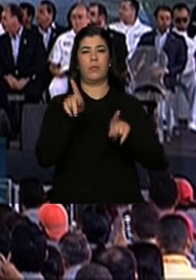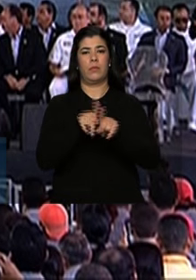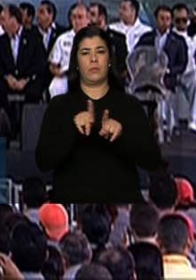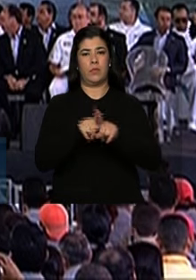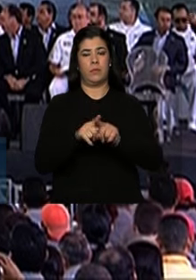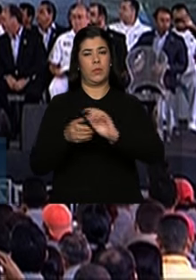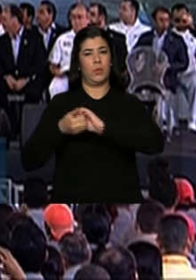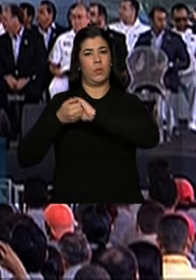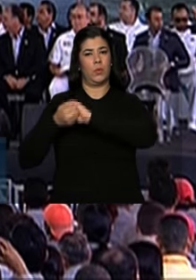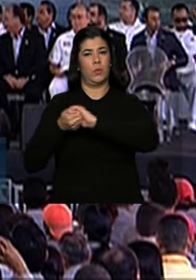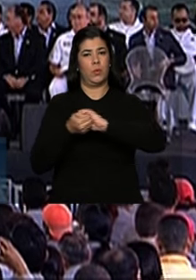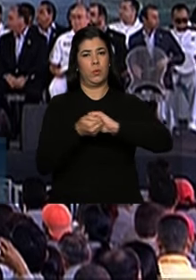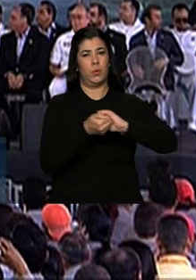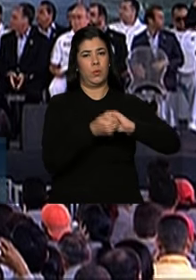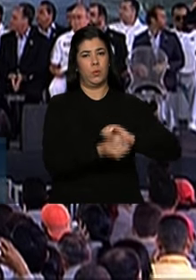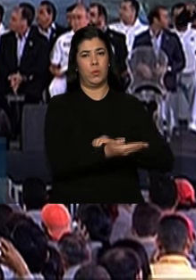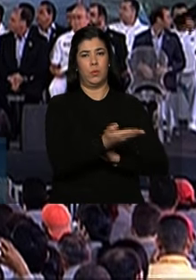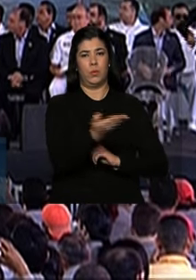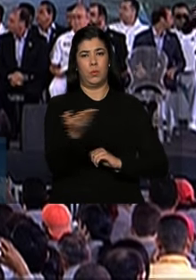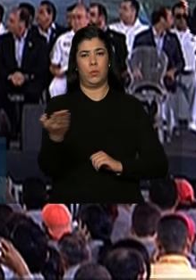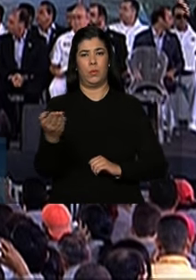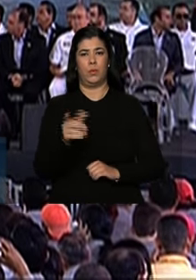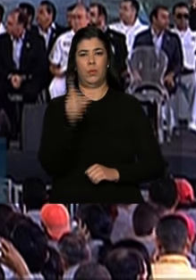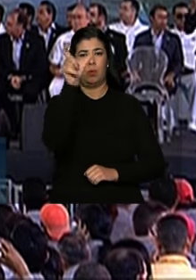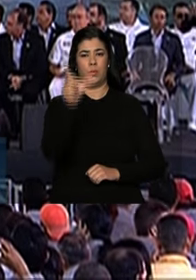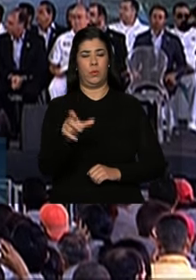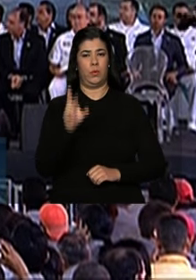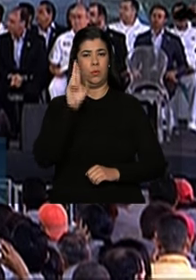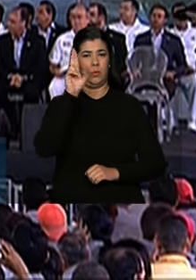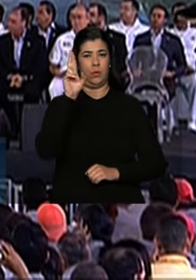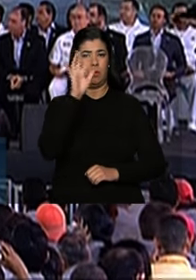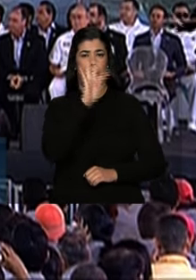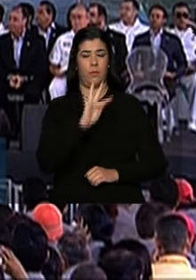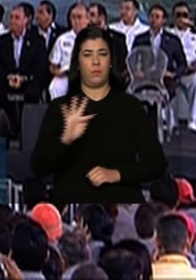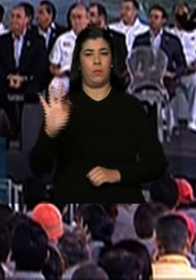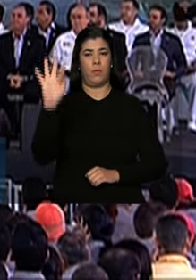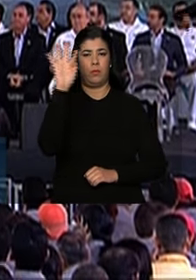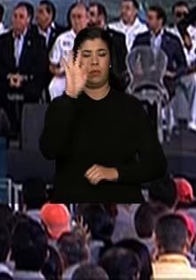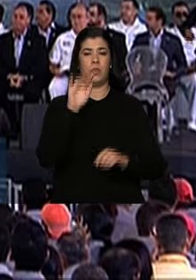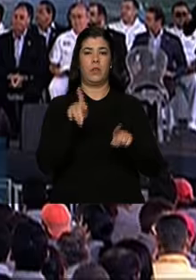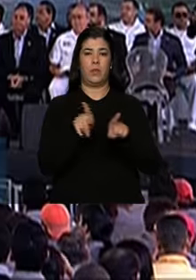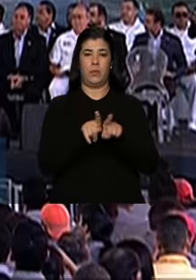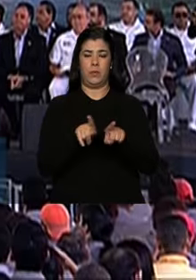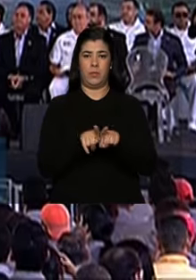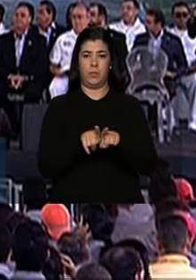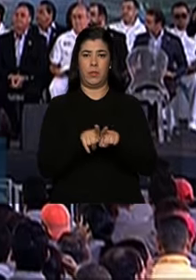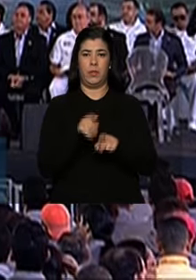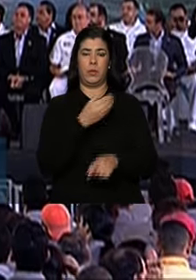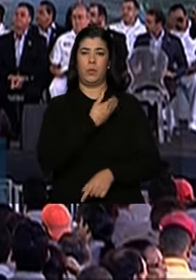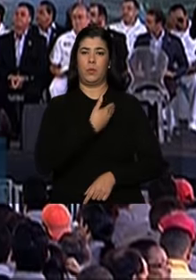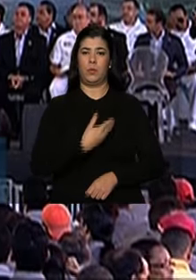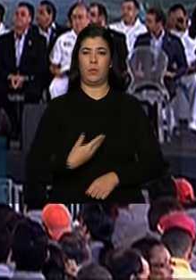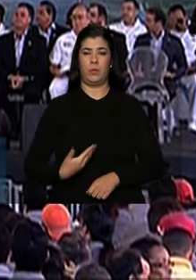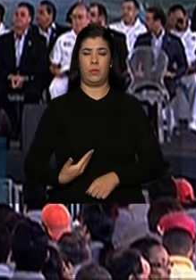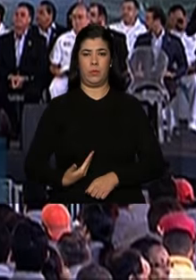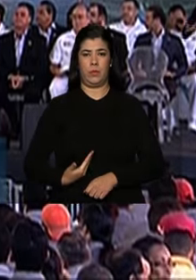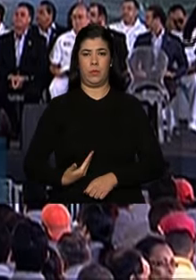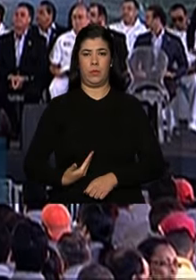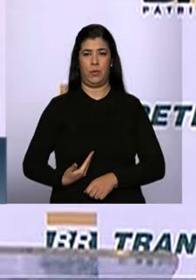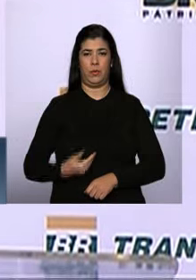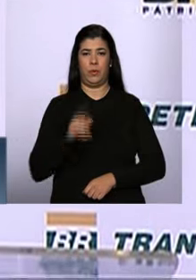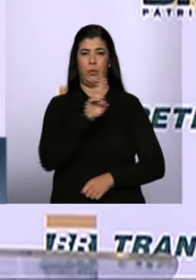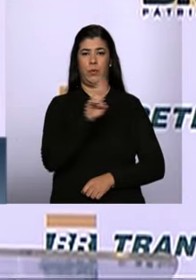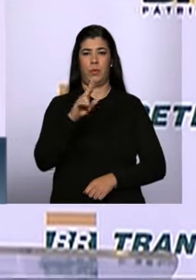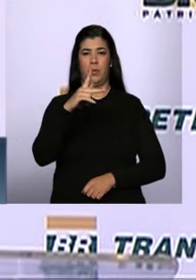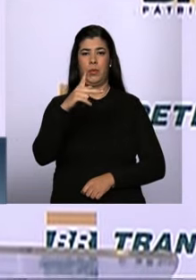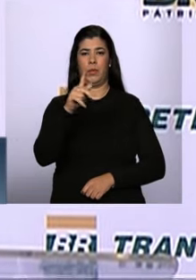autoridades federal que aqui presente. Cumprimentar o governador Paulo